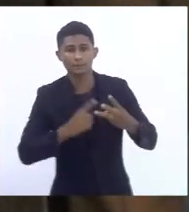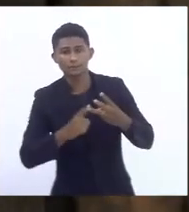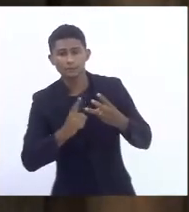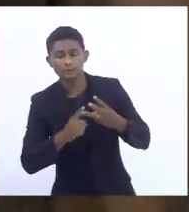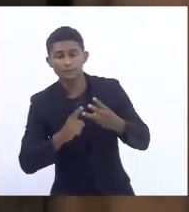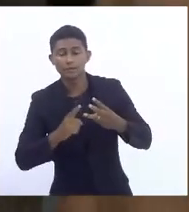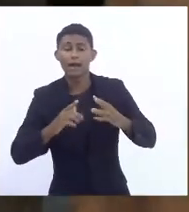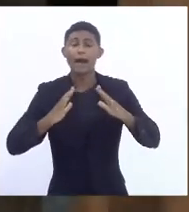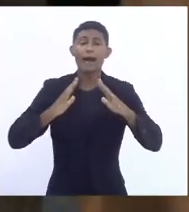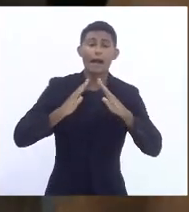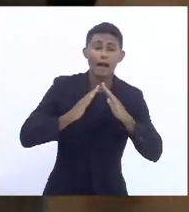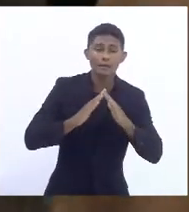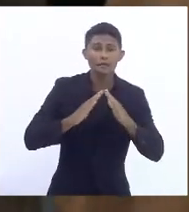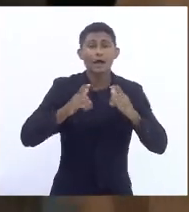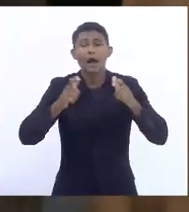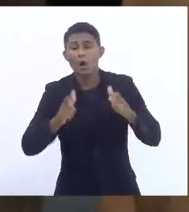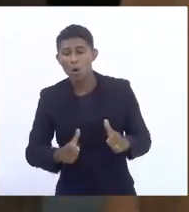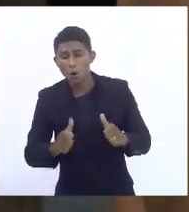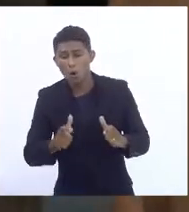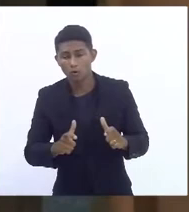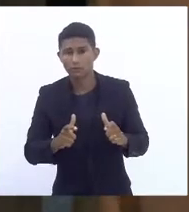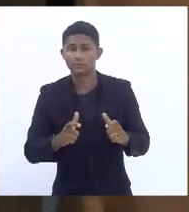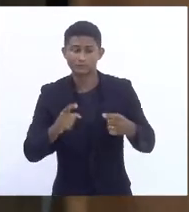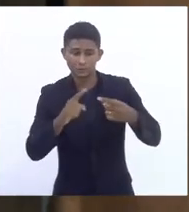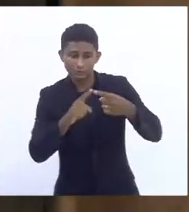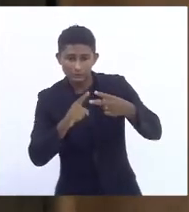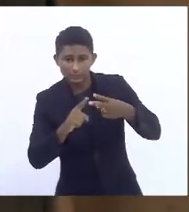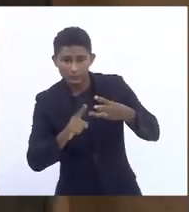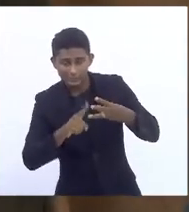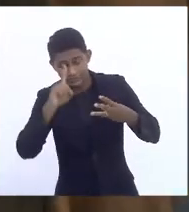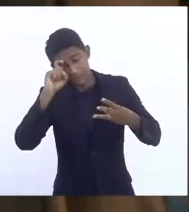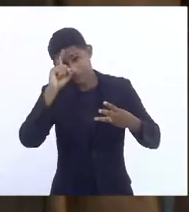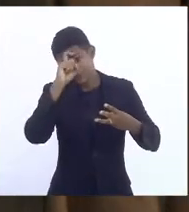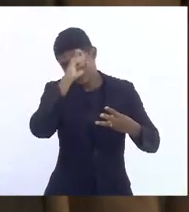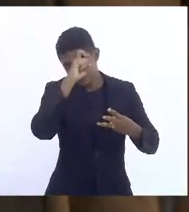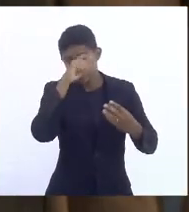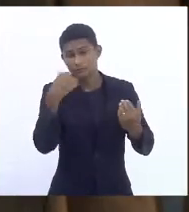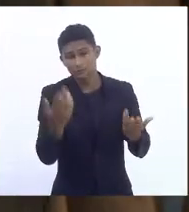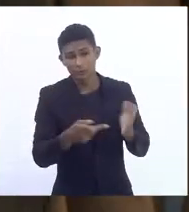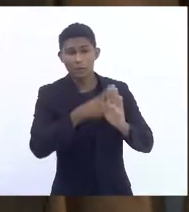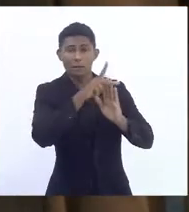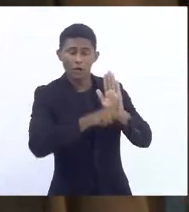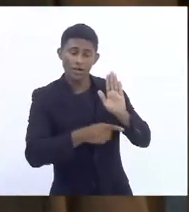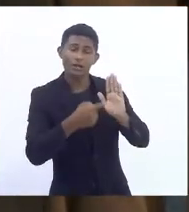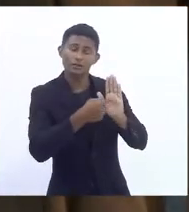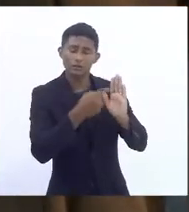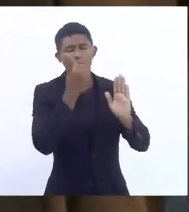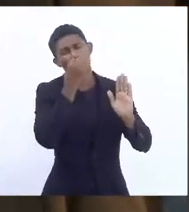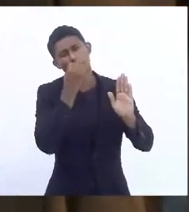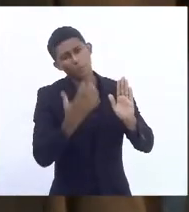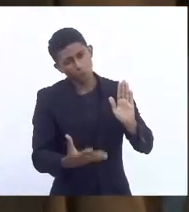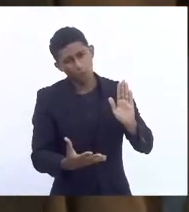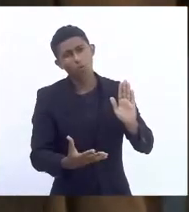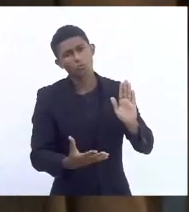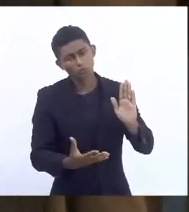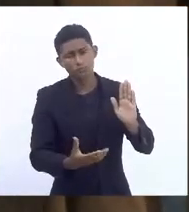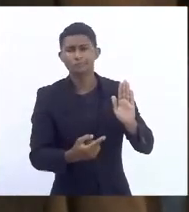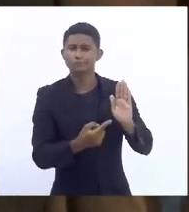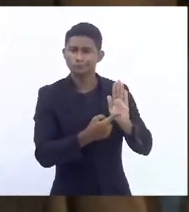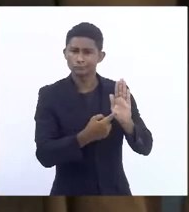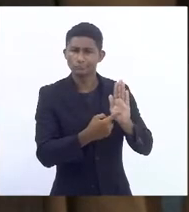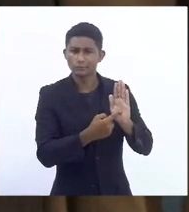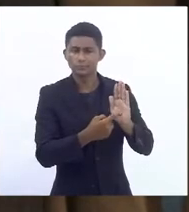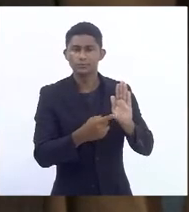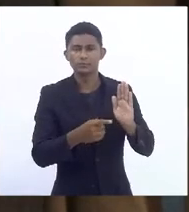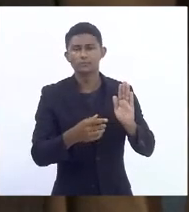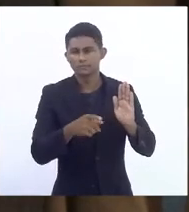Excelência conhece. Enfim, então o projeto do Anchieta é meritório, a ideia é muito meritória, e até guarda uma relação, todos